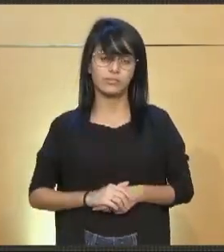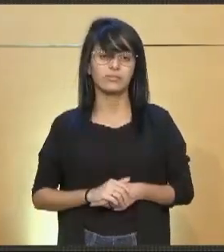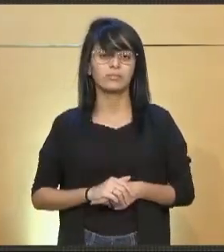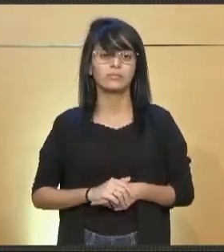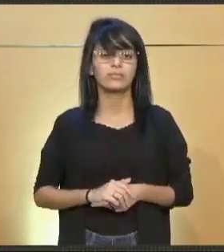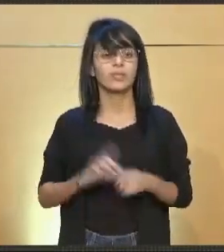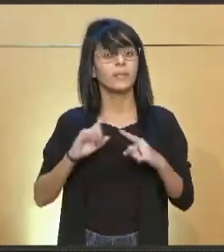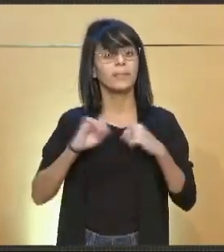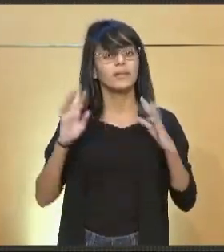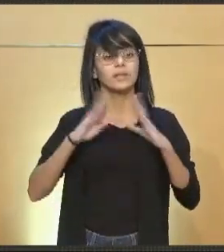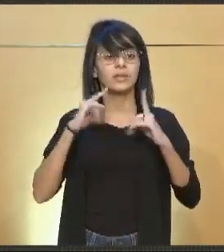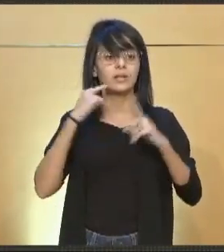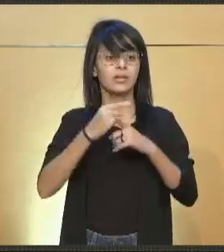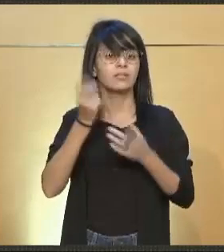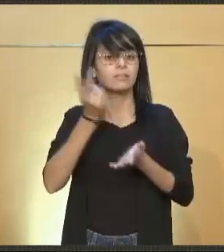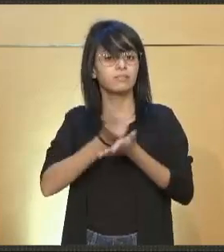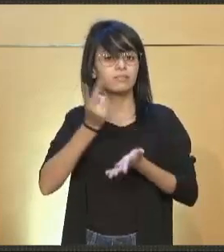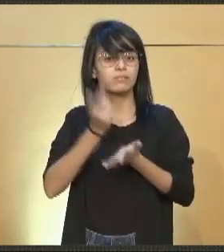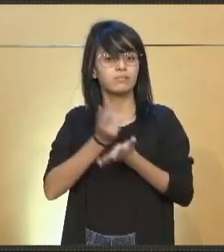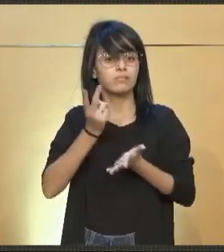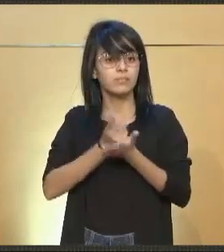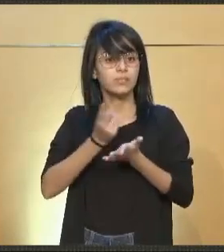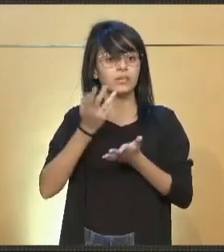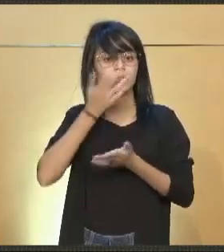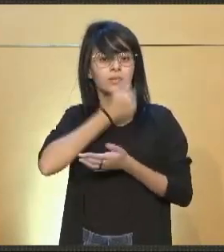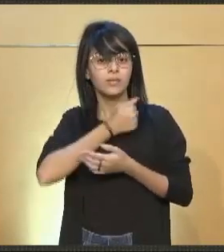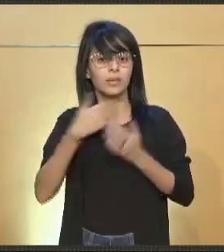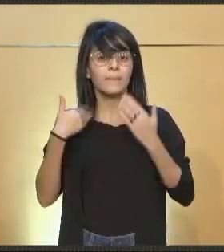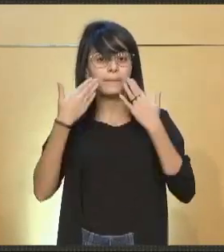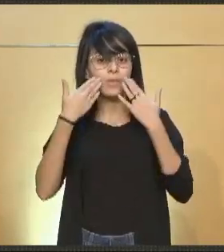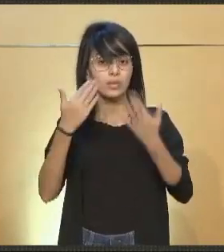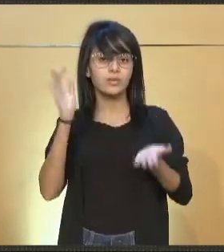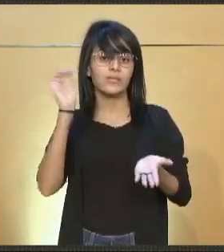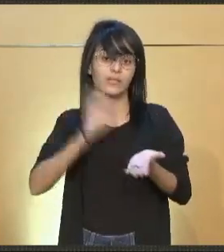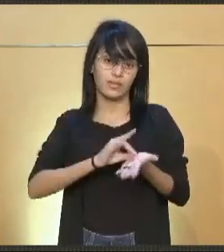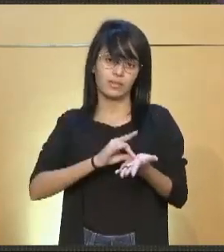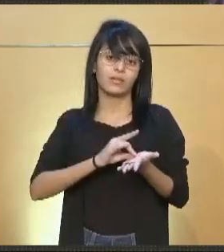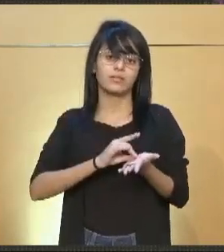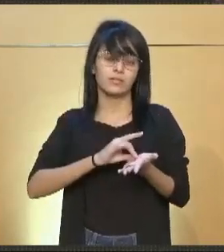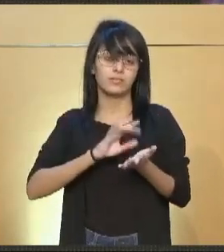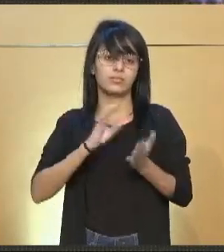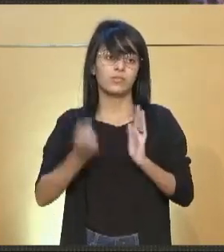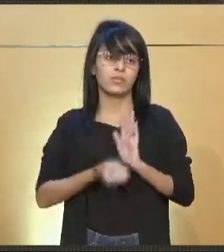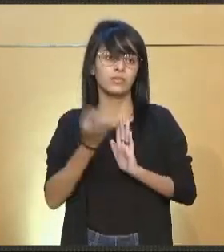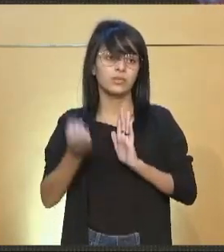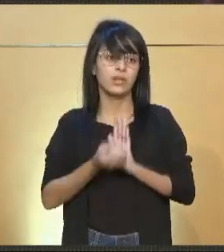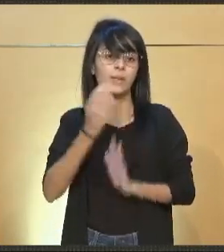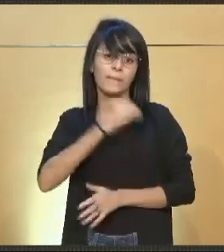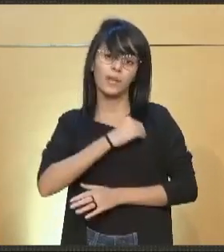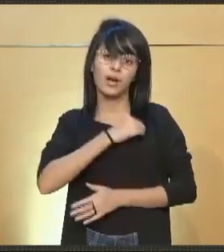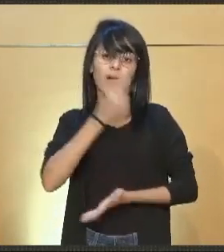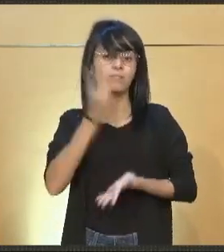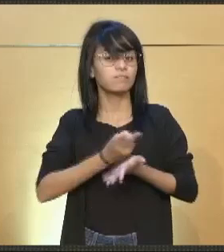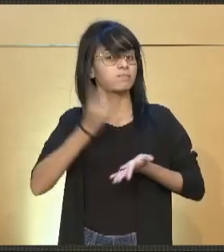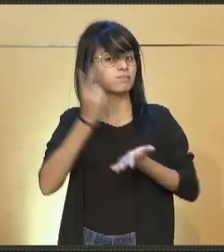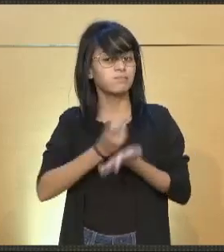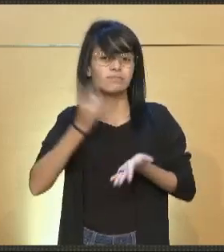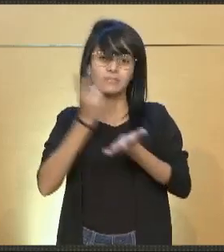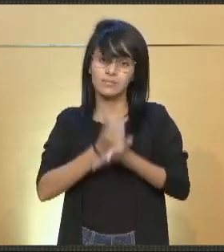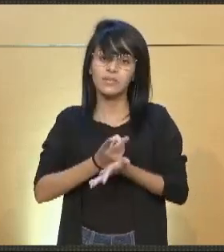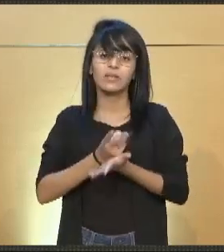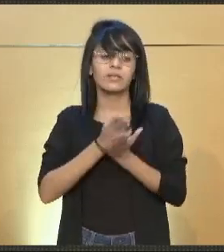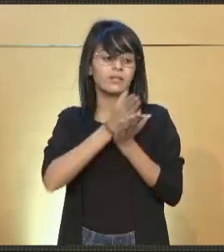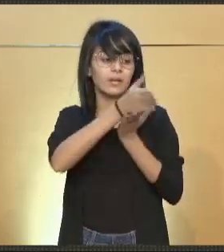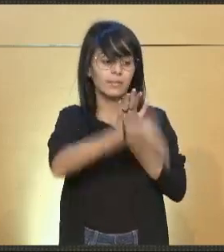Mas a igreja continua como reduto que demonstra a verdade do Evangelho. Pecado continua sendo pecado e leva para o